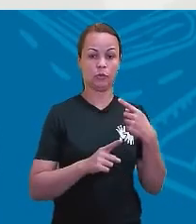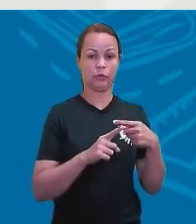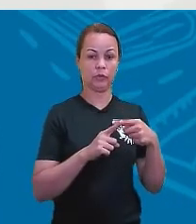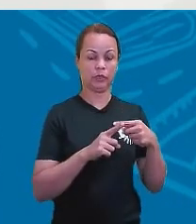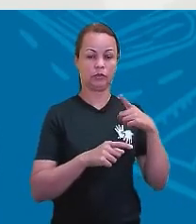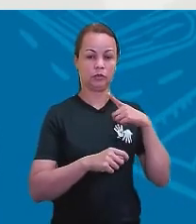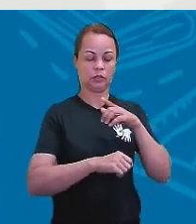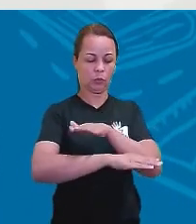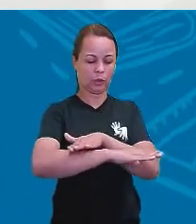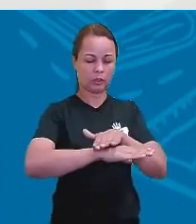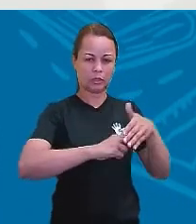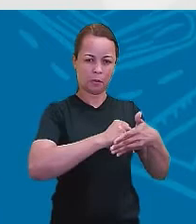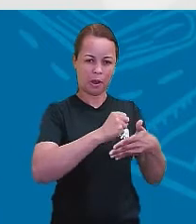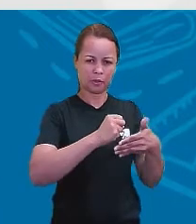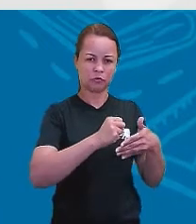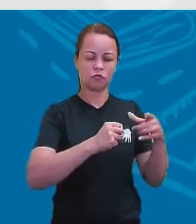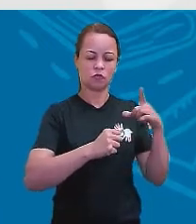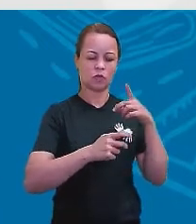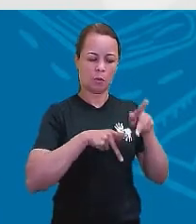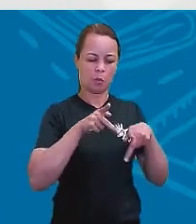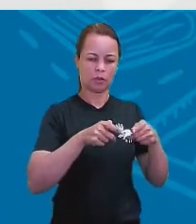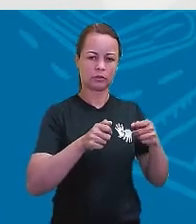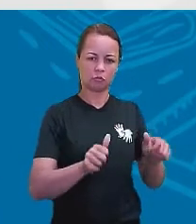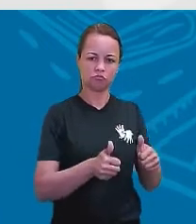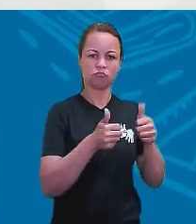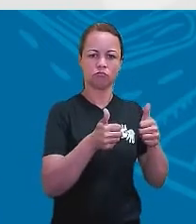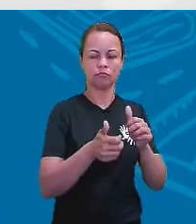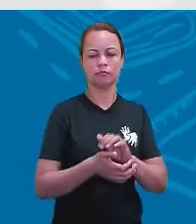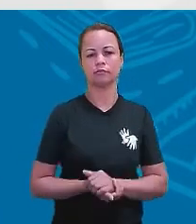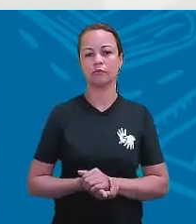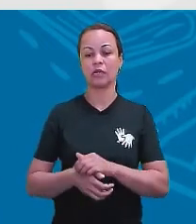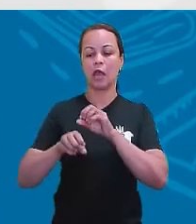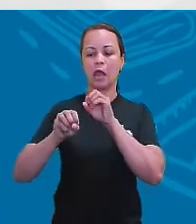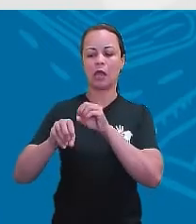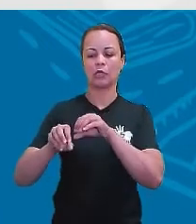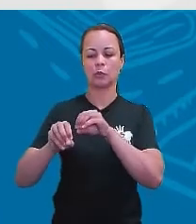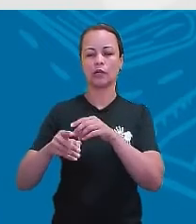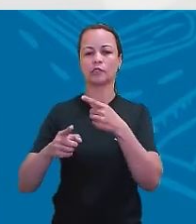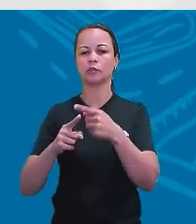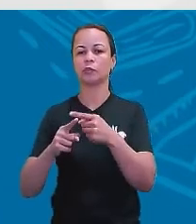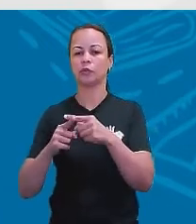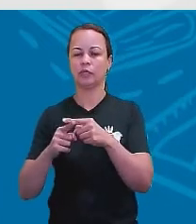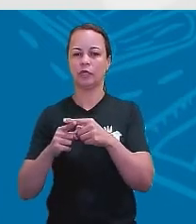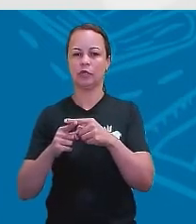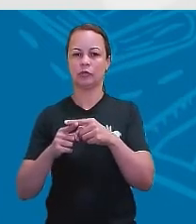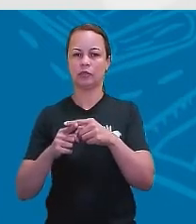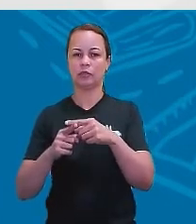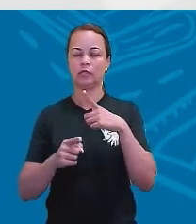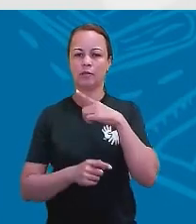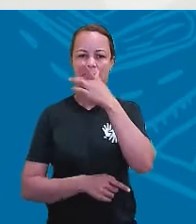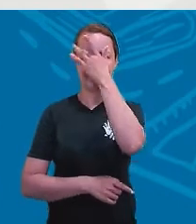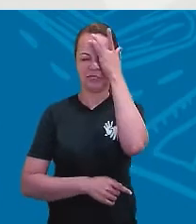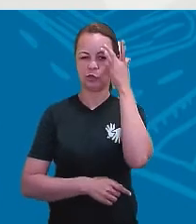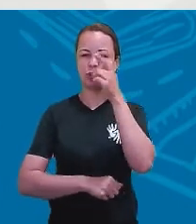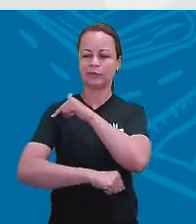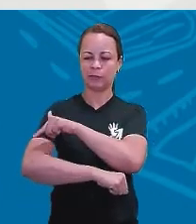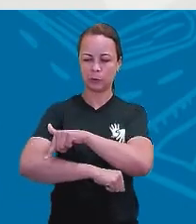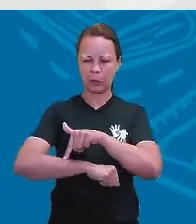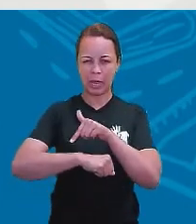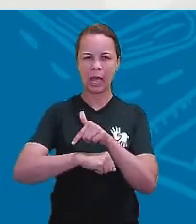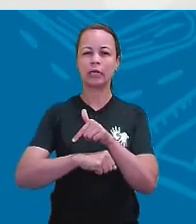básico, eu vou ter uma população mais saudável, e educação, porque a partir do momento que eu tenho pessoas mais educadas, mais